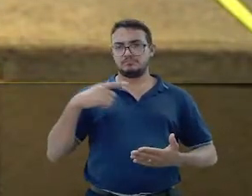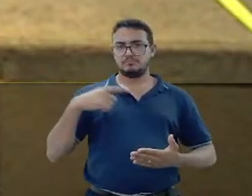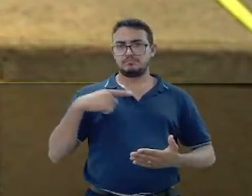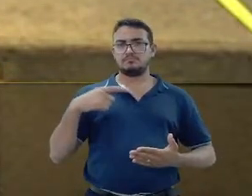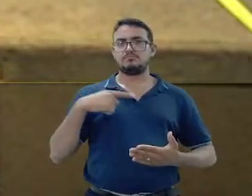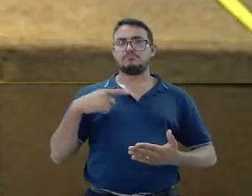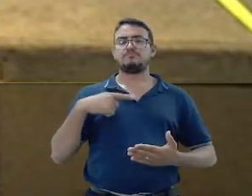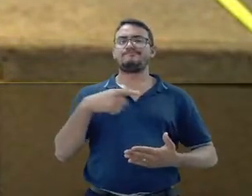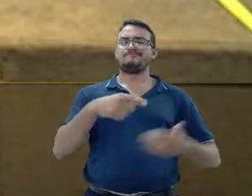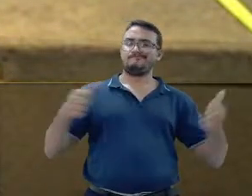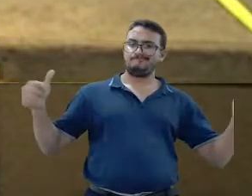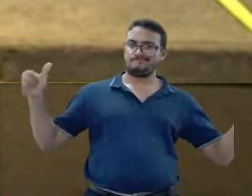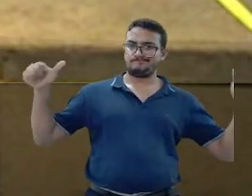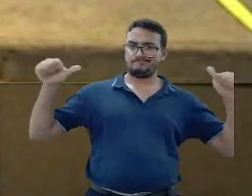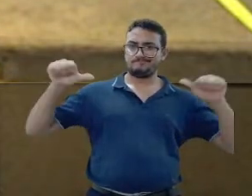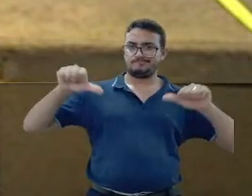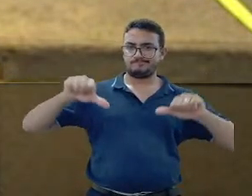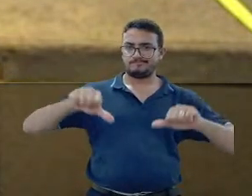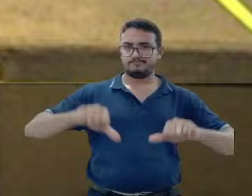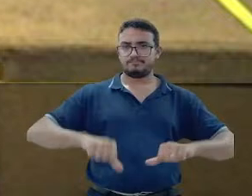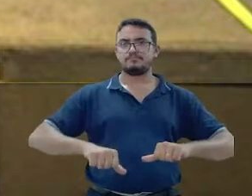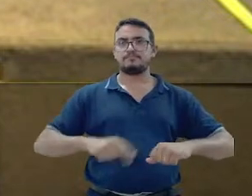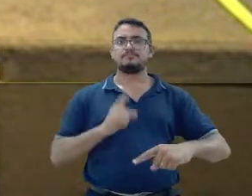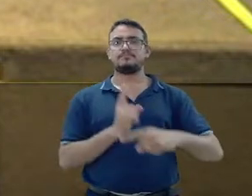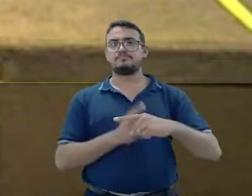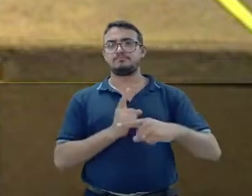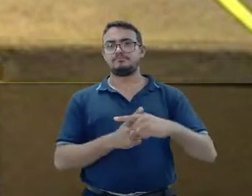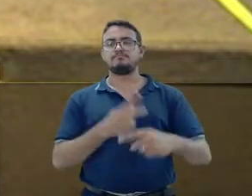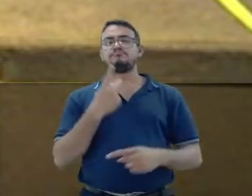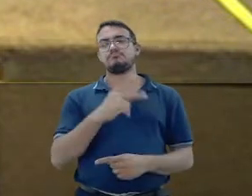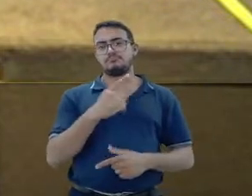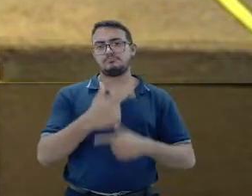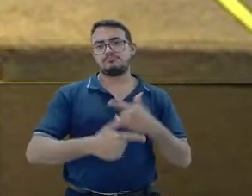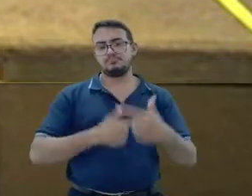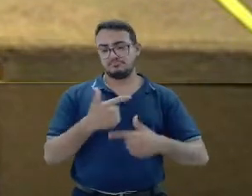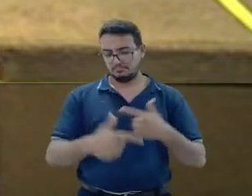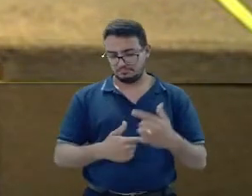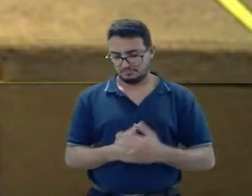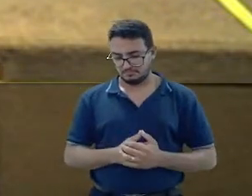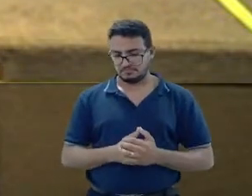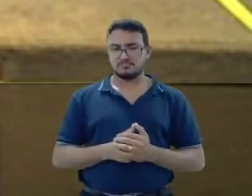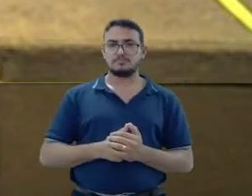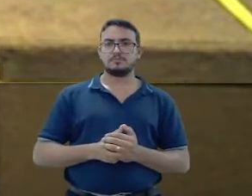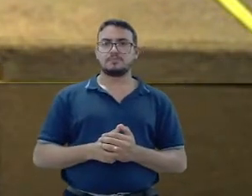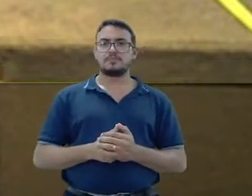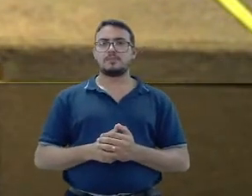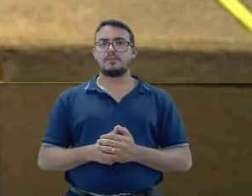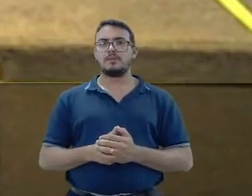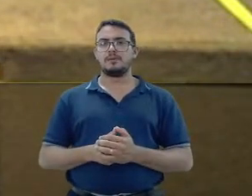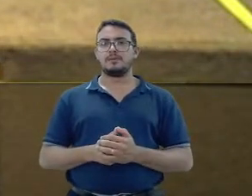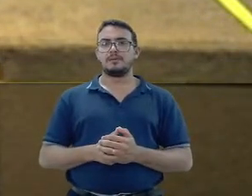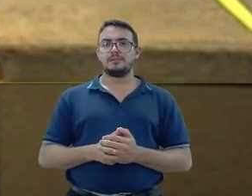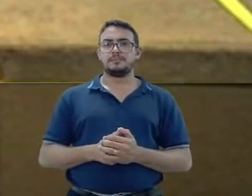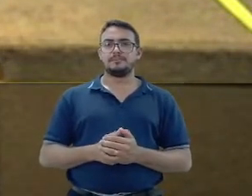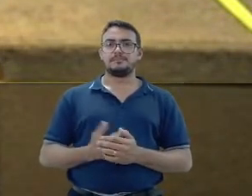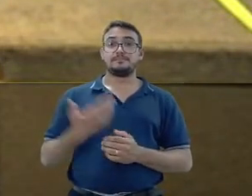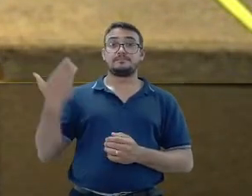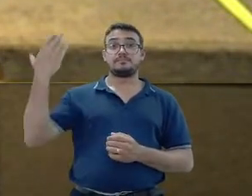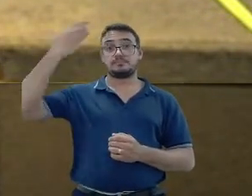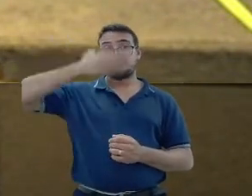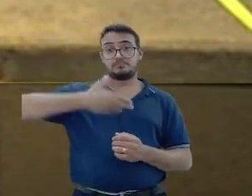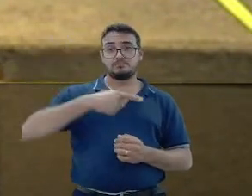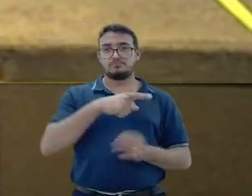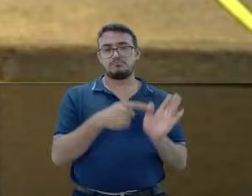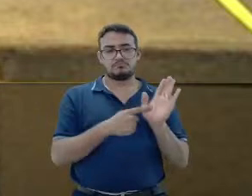incapacidade decorrente das suas atividades, né? Não houve qualquer prova apresentada pela empresa, no sentido que tomada